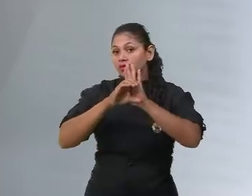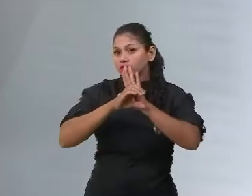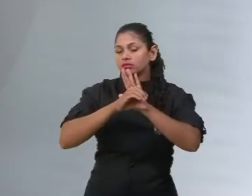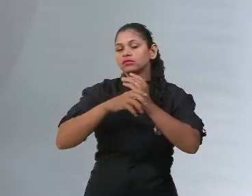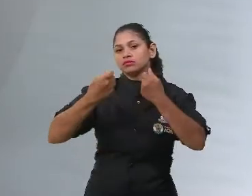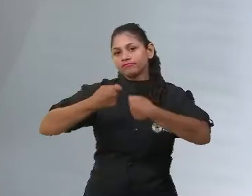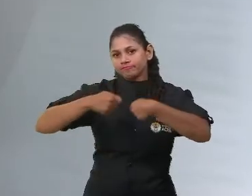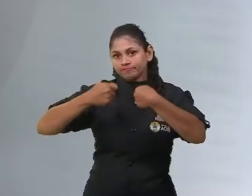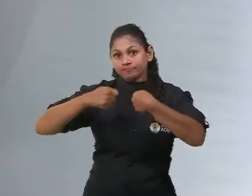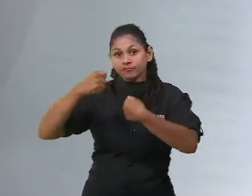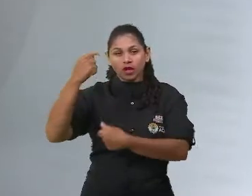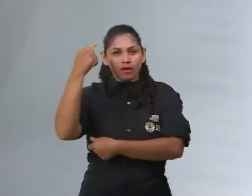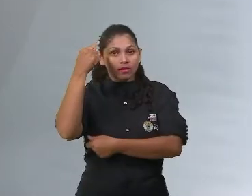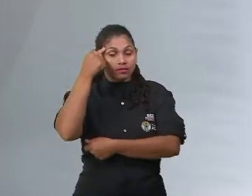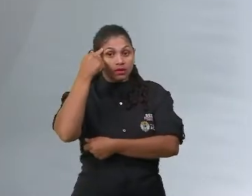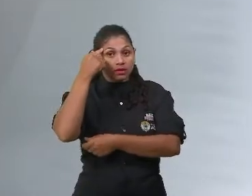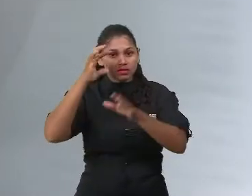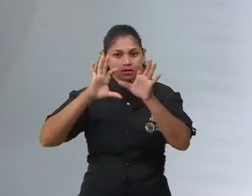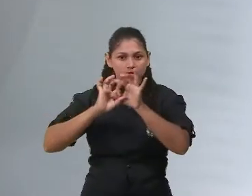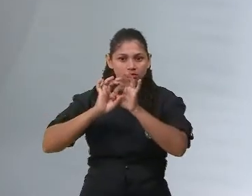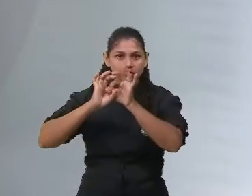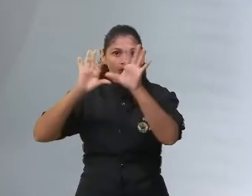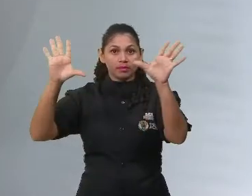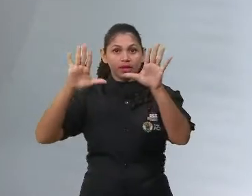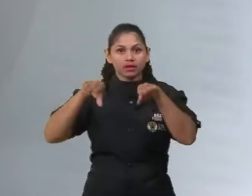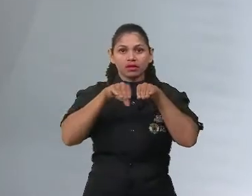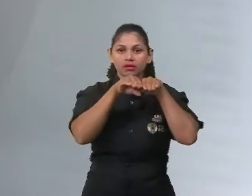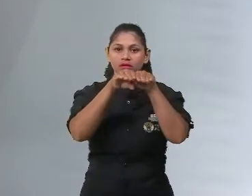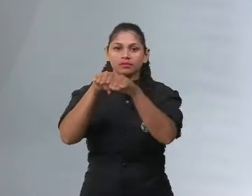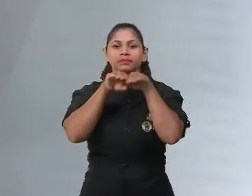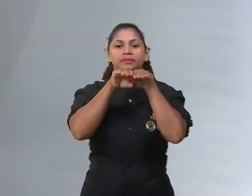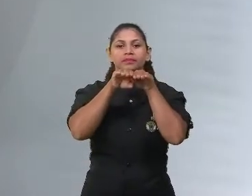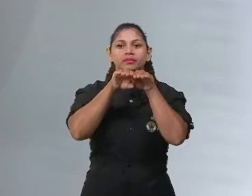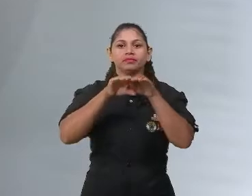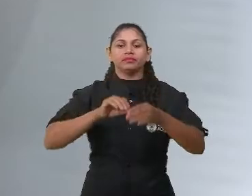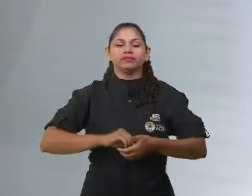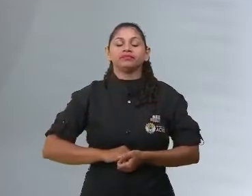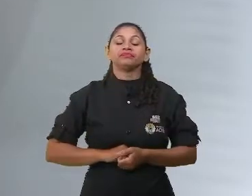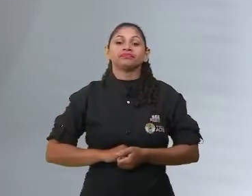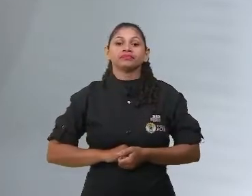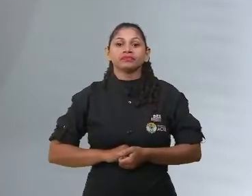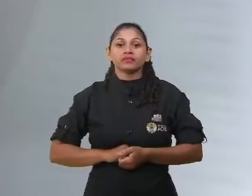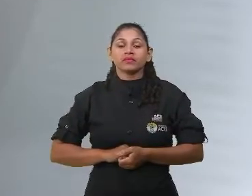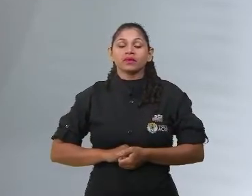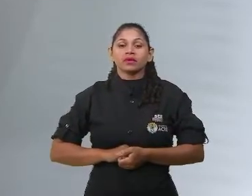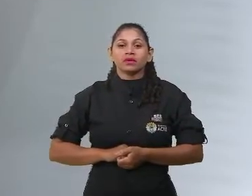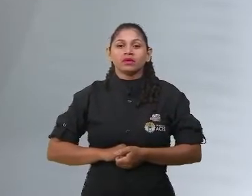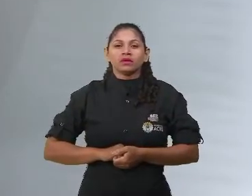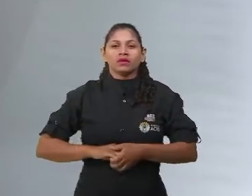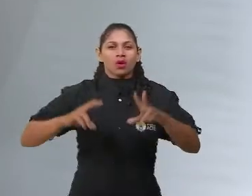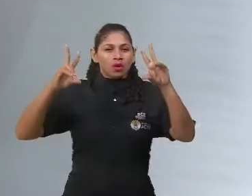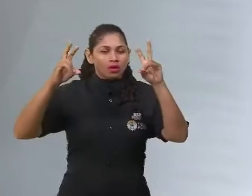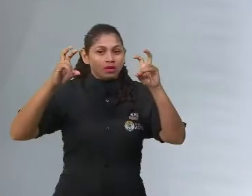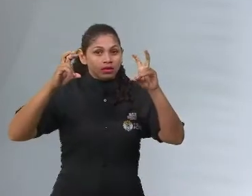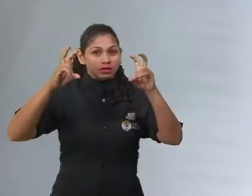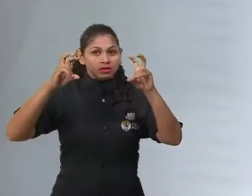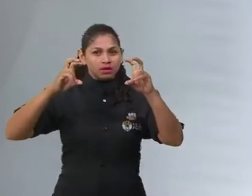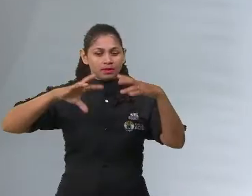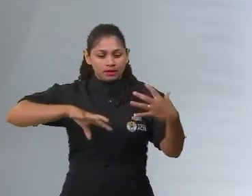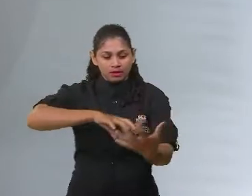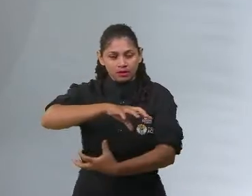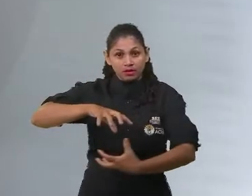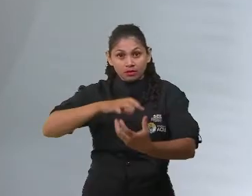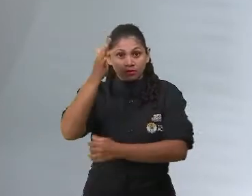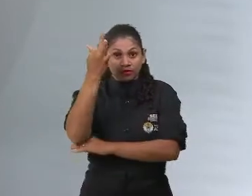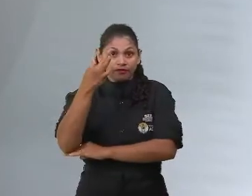pensar nos conceitos de liberdade e igualdade. Inclusive, o lema da Revolução Francesa, que é a igualdade, liberdade e fraternidade,